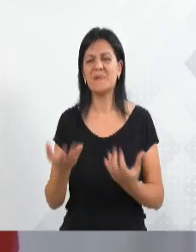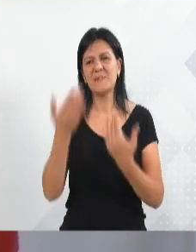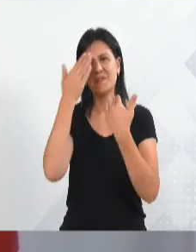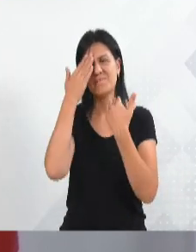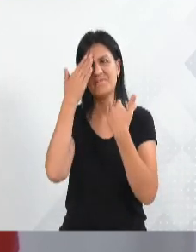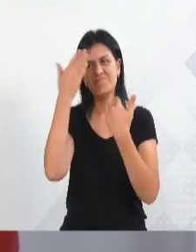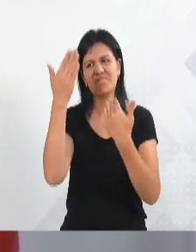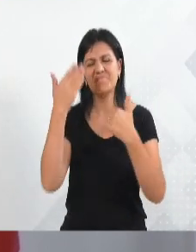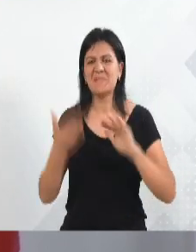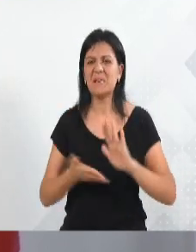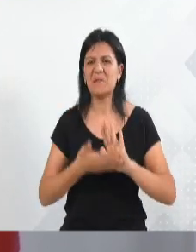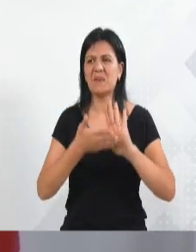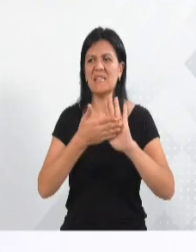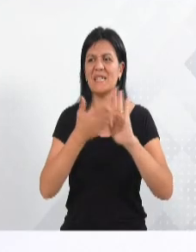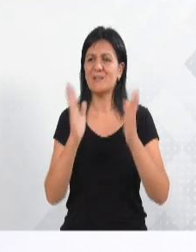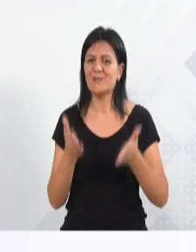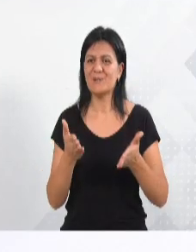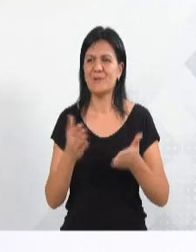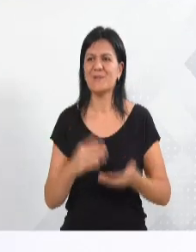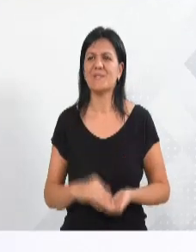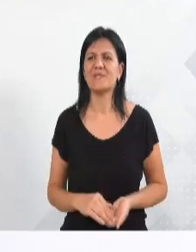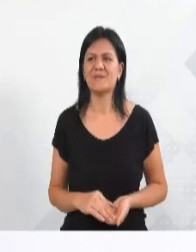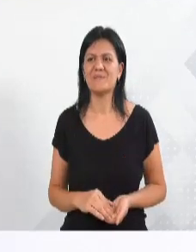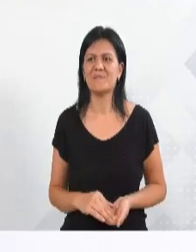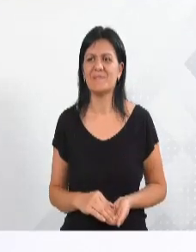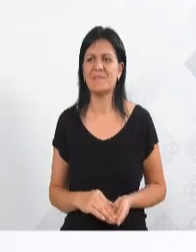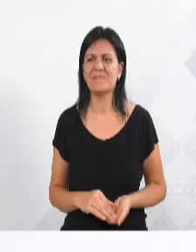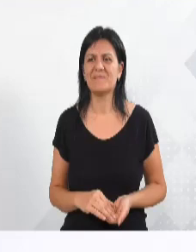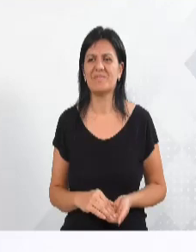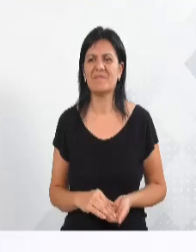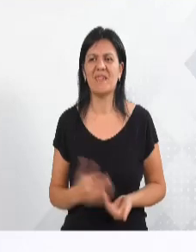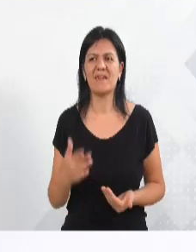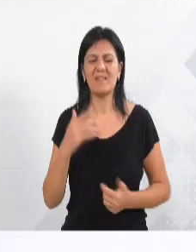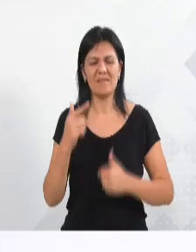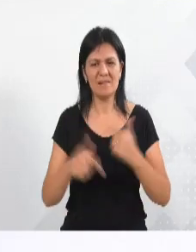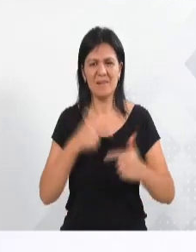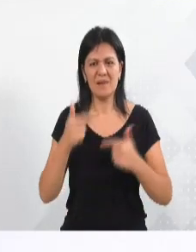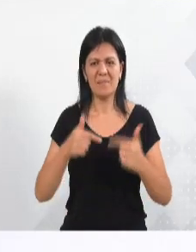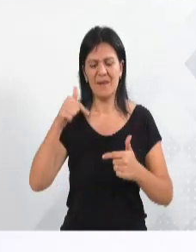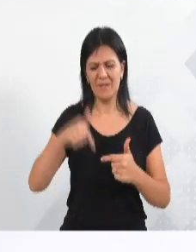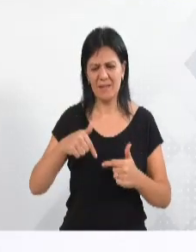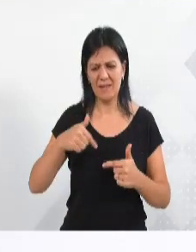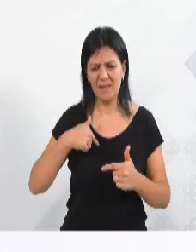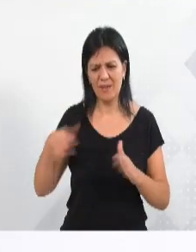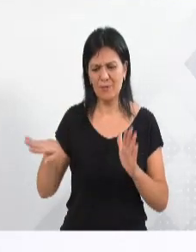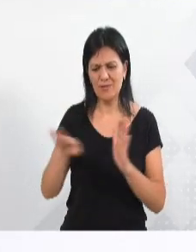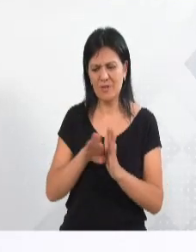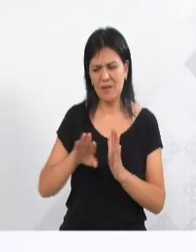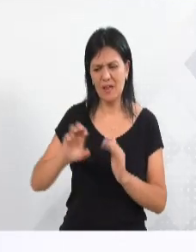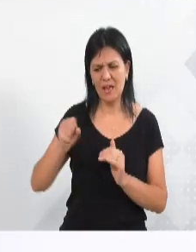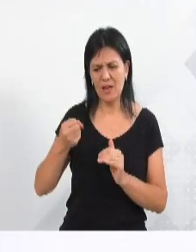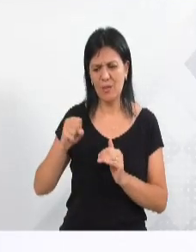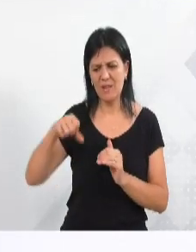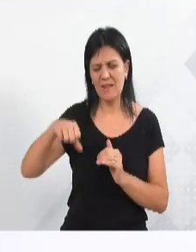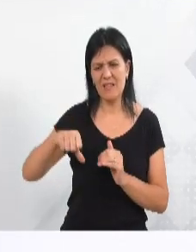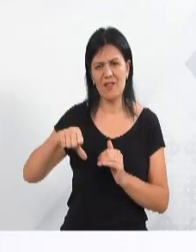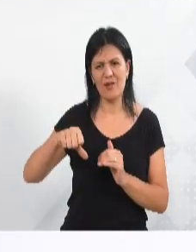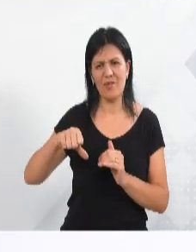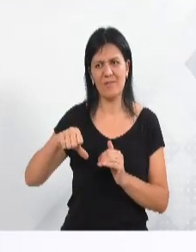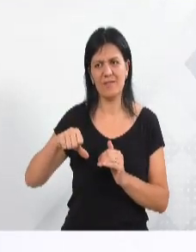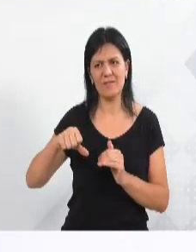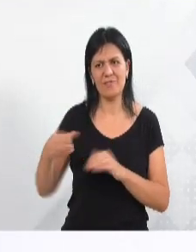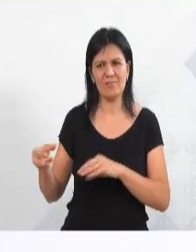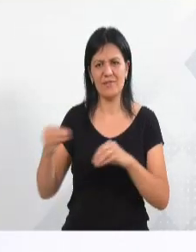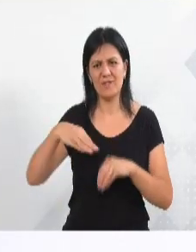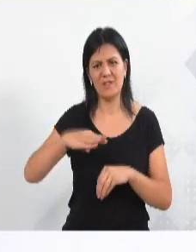agradecer a homenagem de hoje. Acho que coroa um trabalho que eu cheguei aqui em 89, né? Labutar em nome da